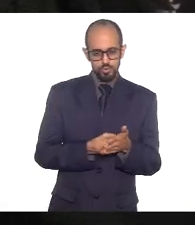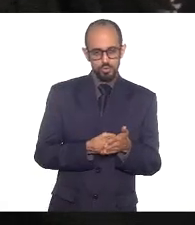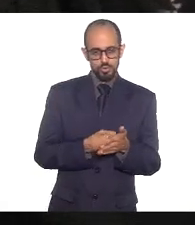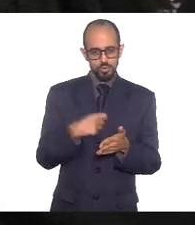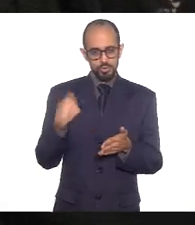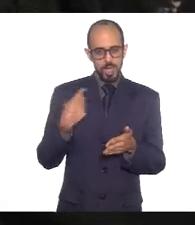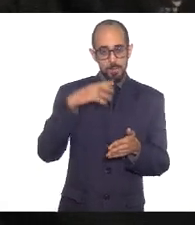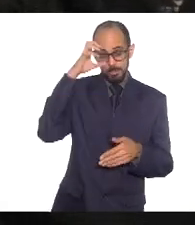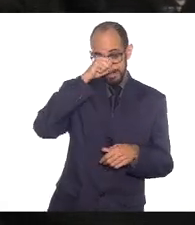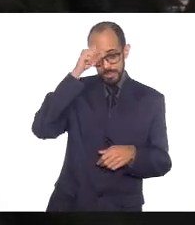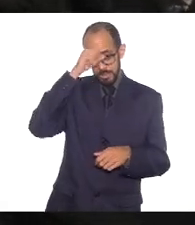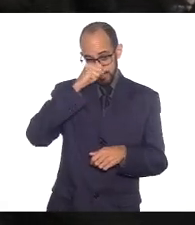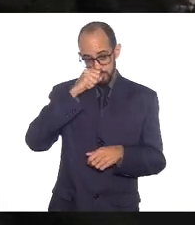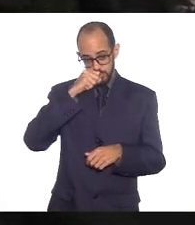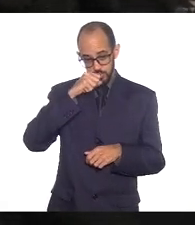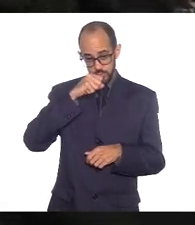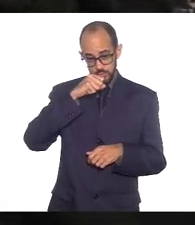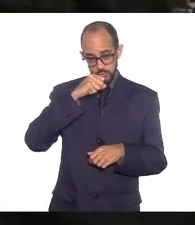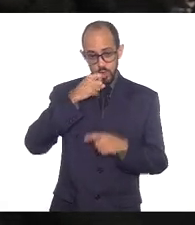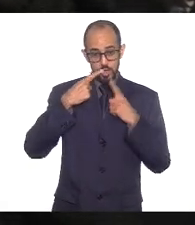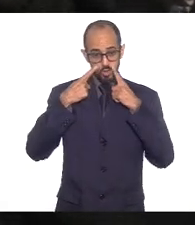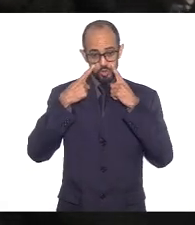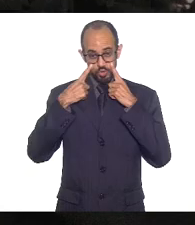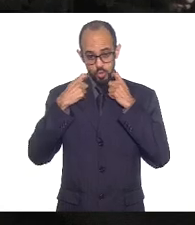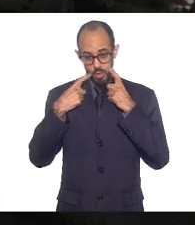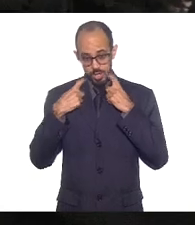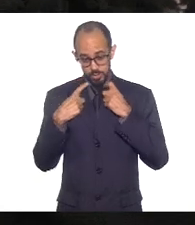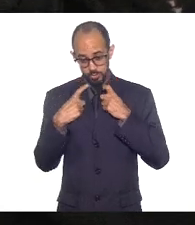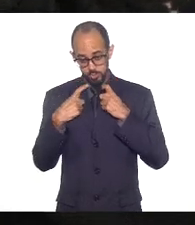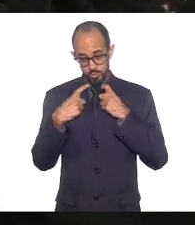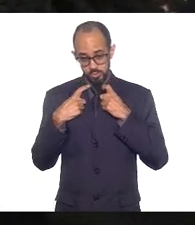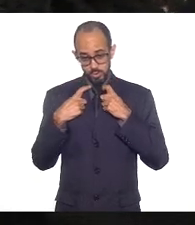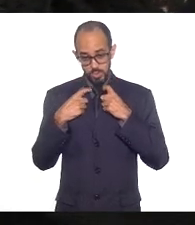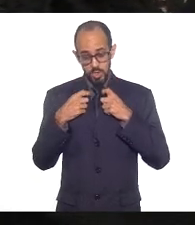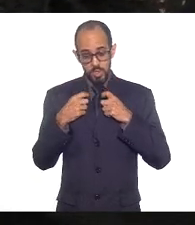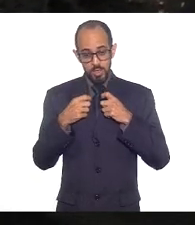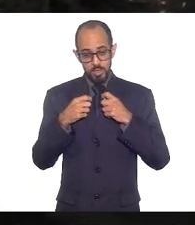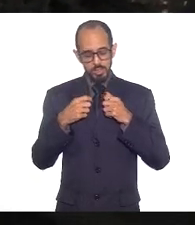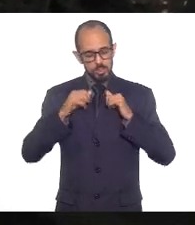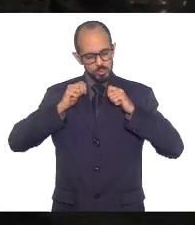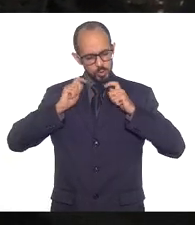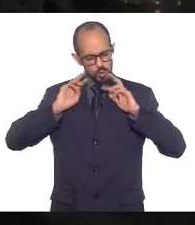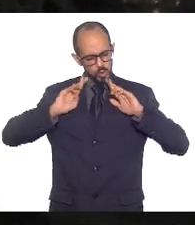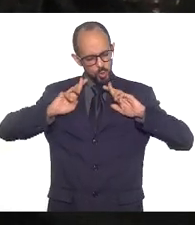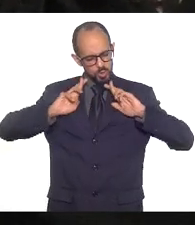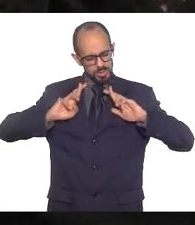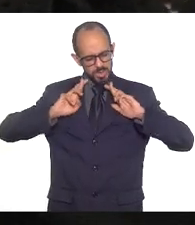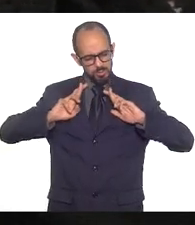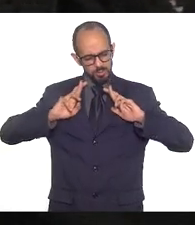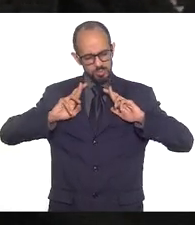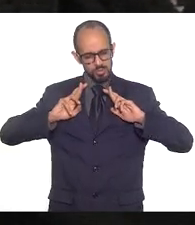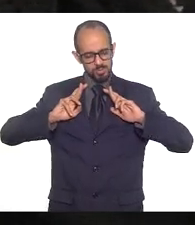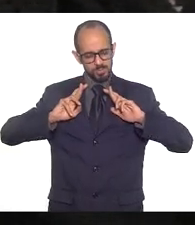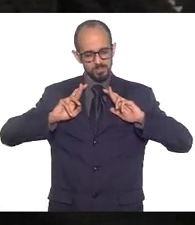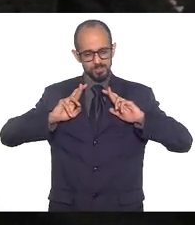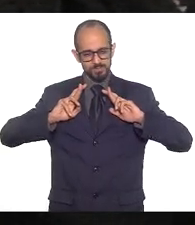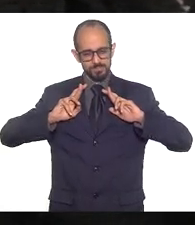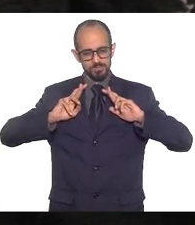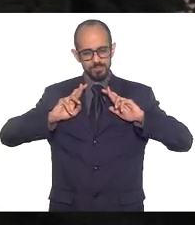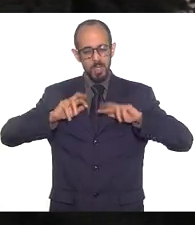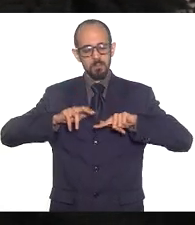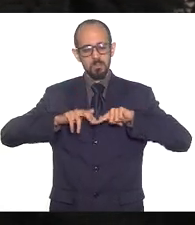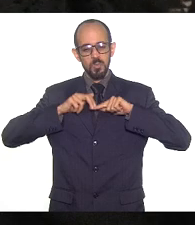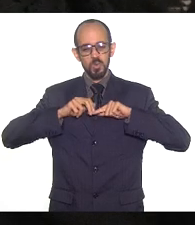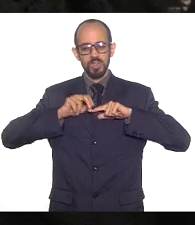gente aprendeu a gente chorou a gente vibrou a e é por isso